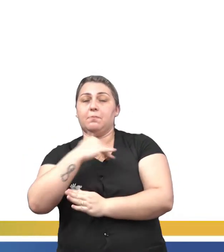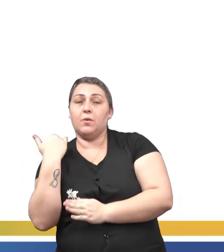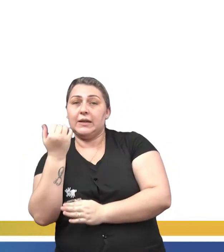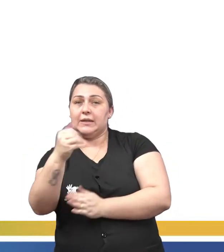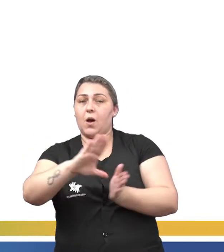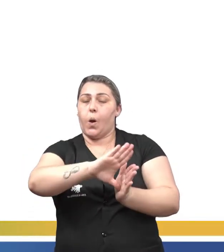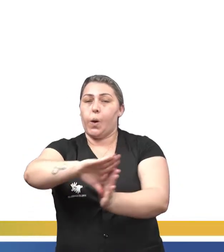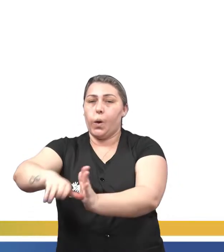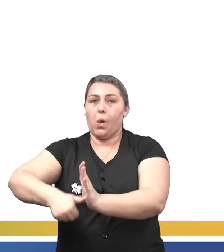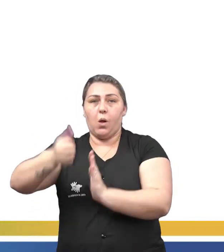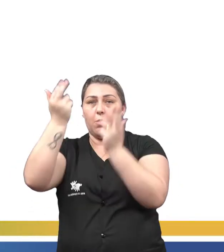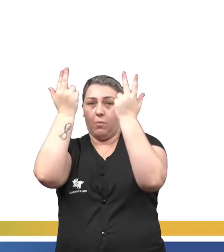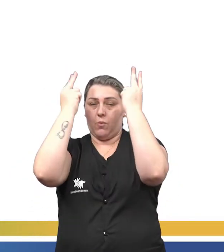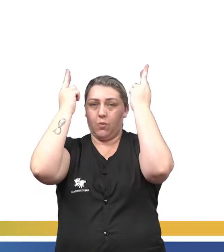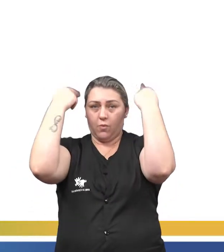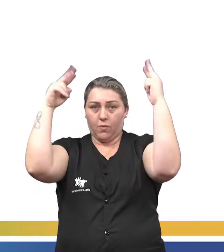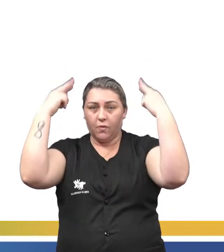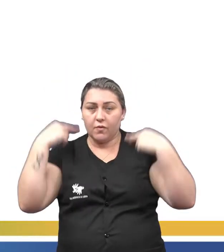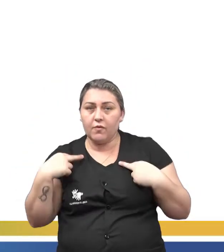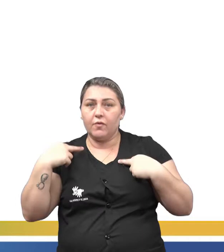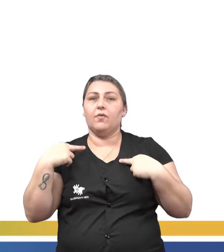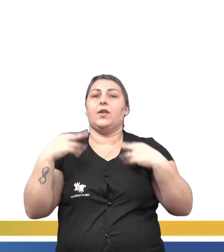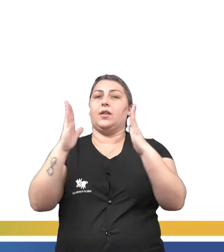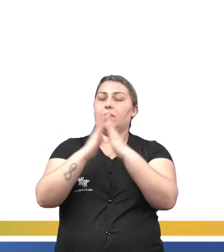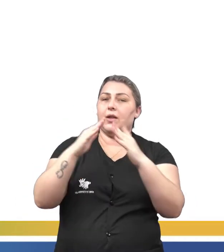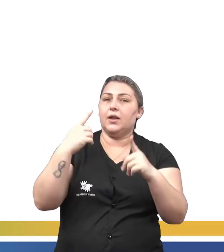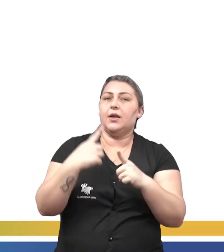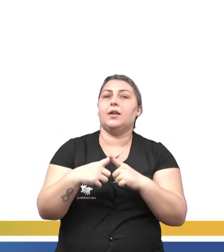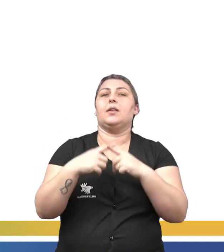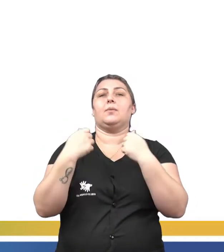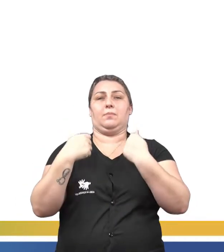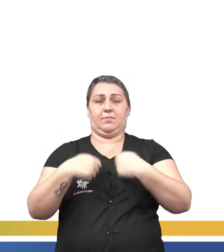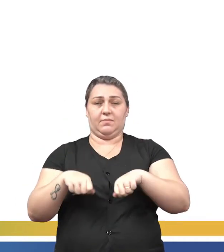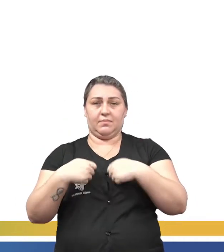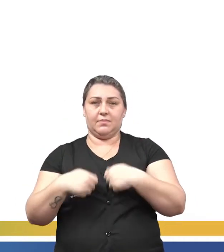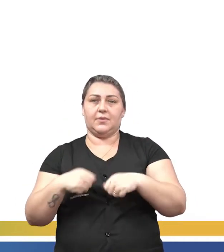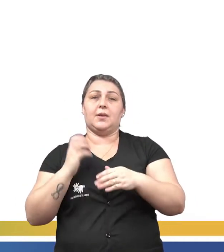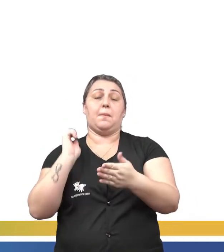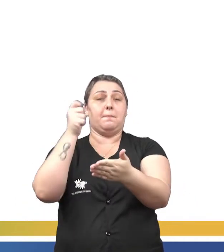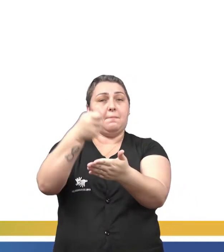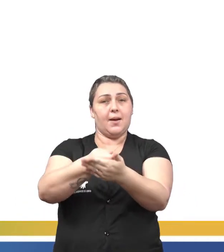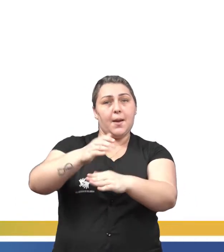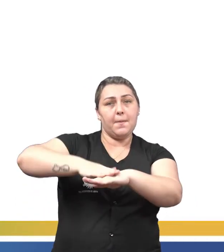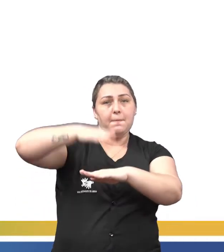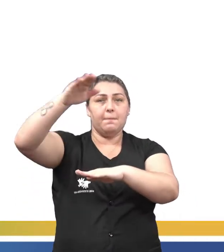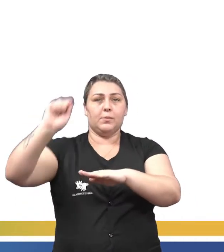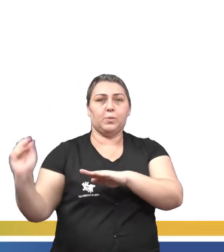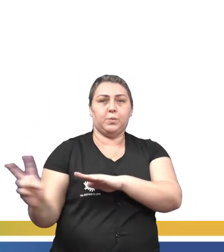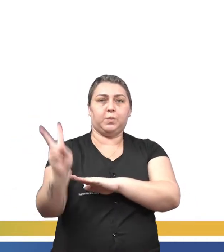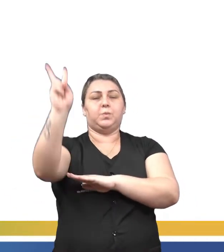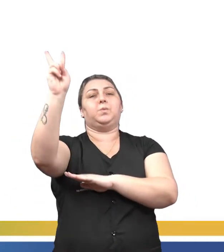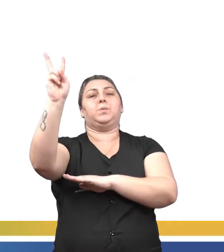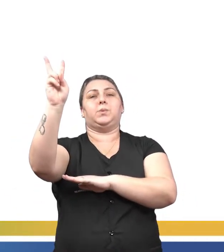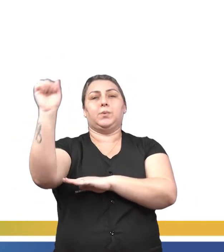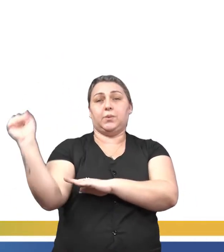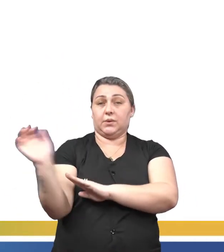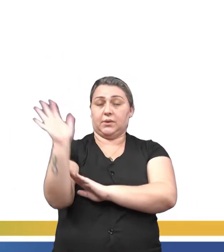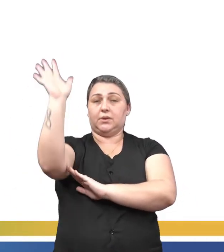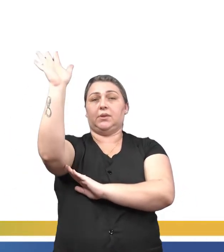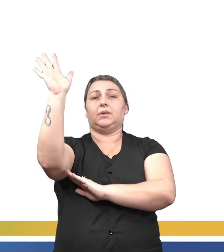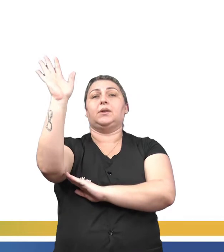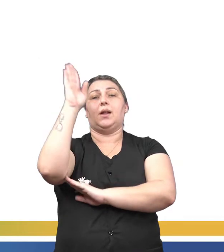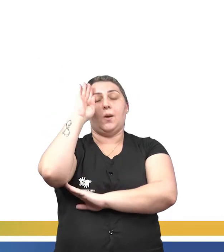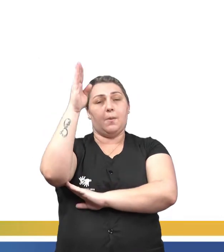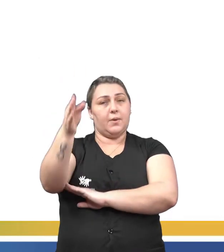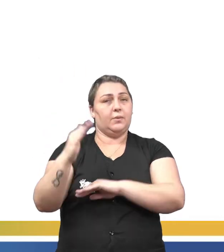roubou uma ovelha, um boi de um templo, ele vai ter que ressarcir aí com valores 30 vezes mais, ou algumas vezes outros valores. Então, é esse